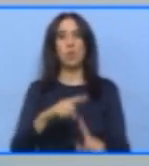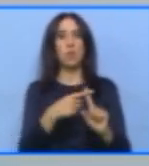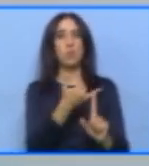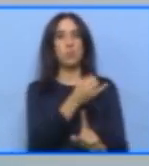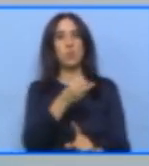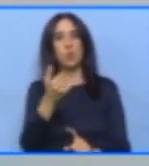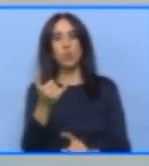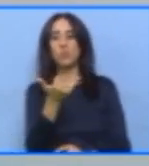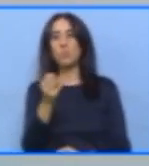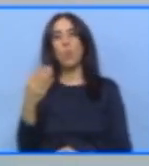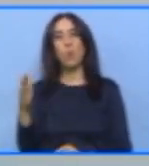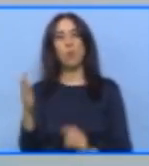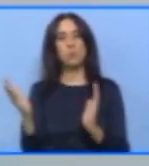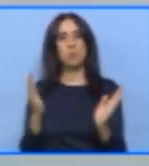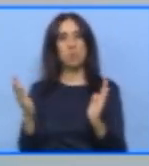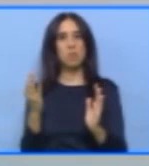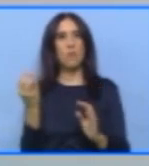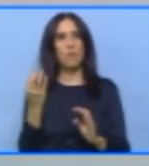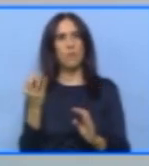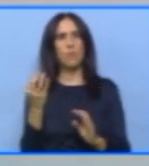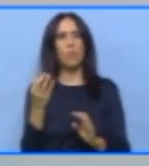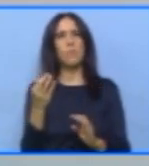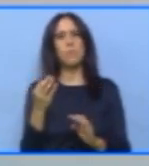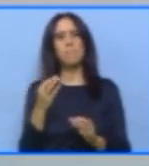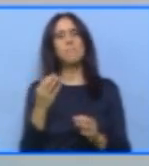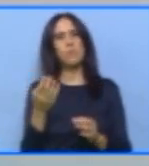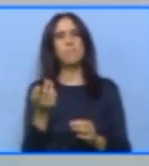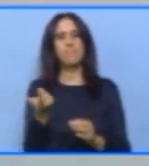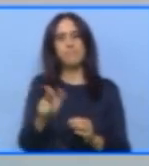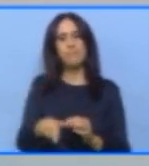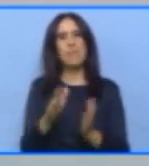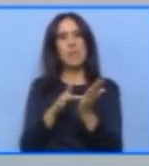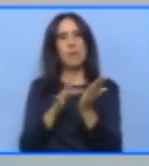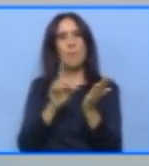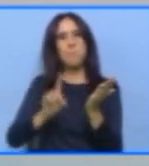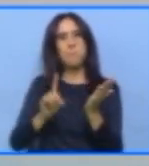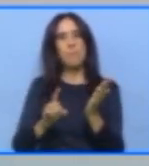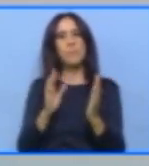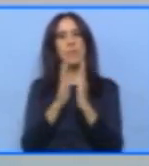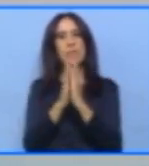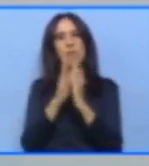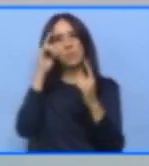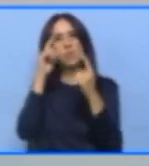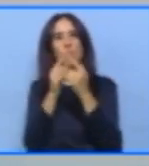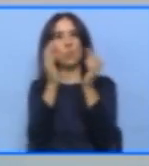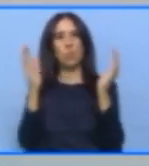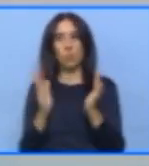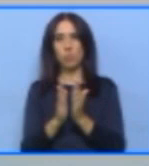a 2011, que produzia, na sequência disso, o primeiro livro, Uma Igreja de Todos e de Alguém,